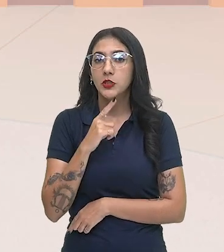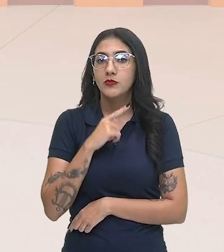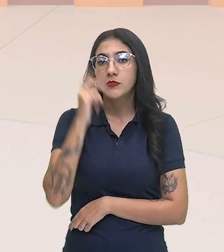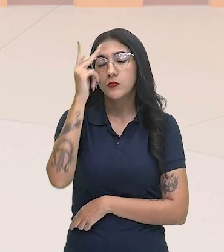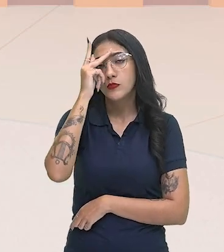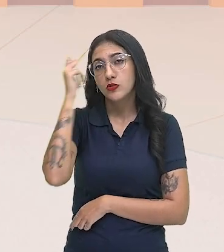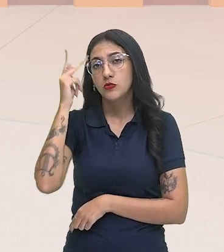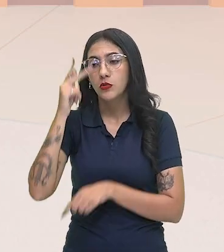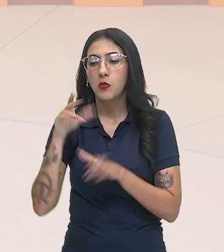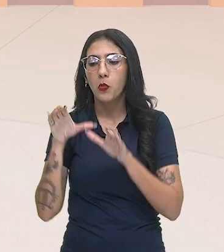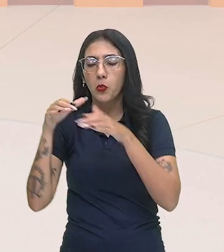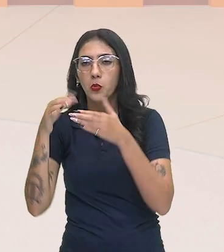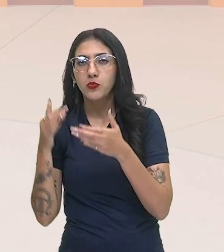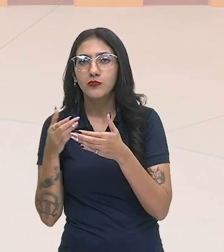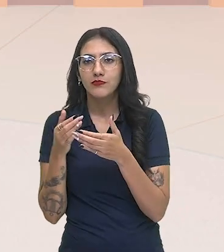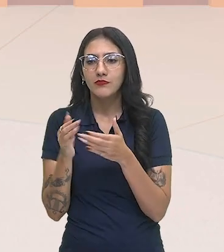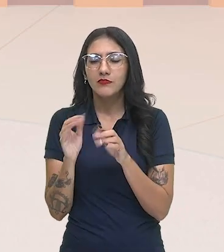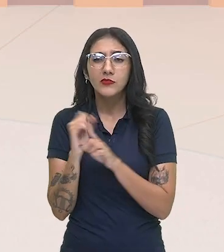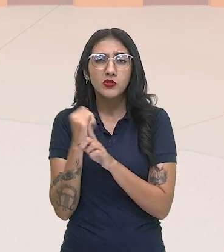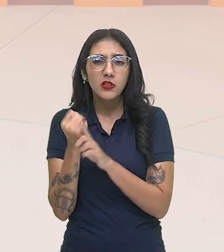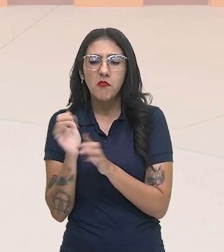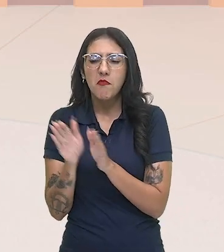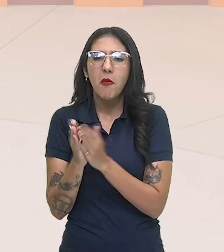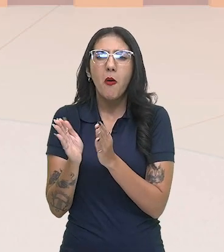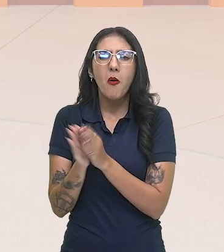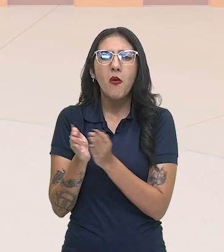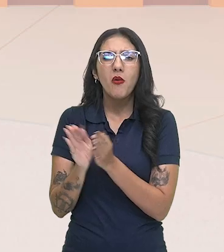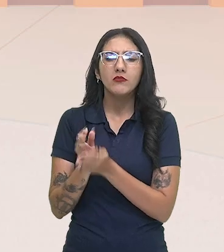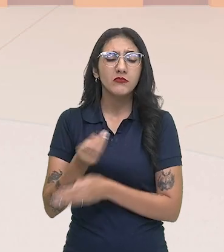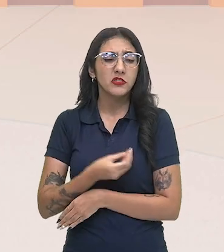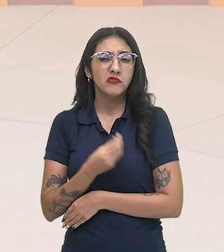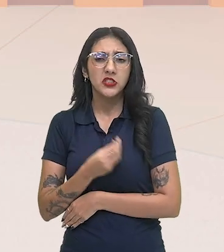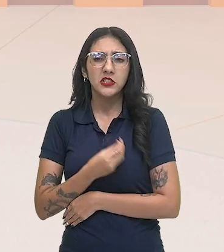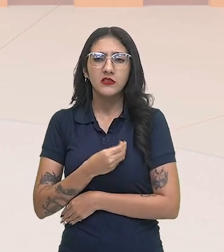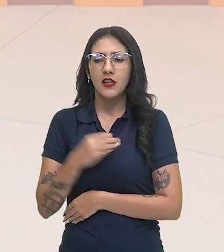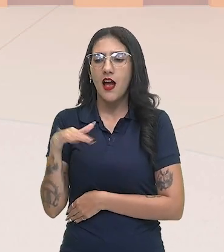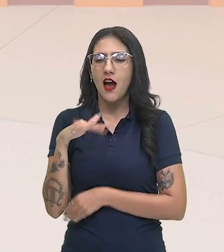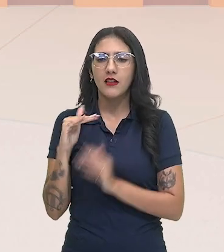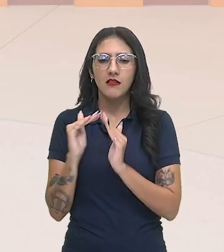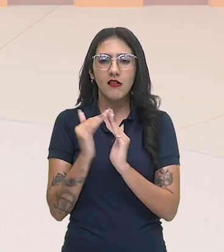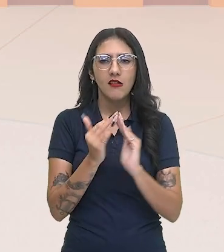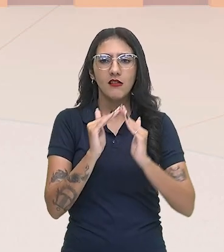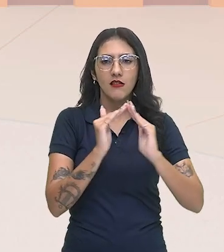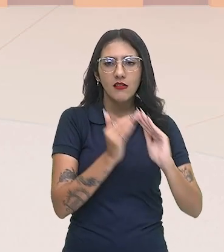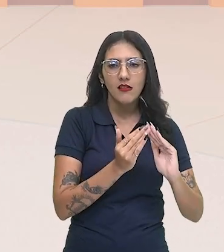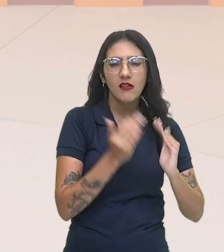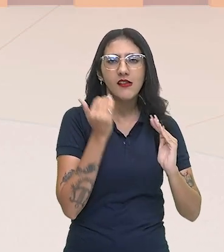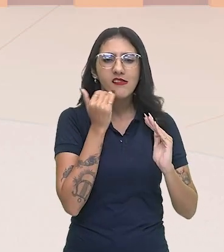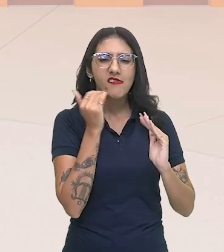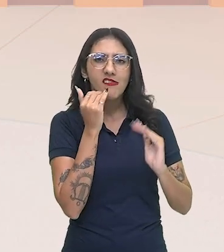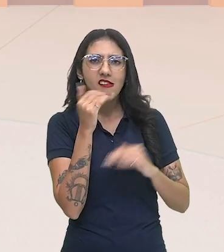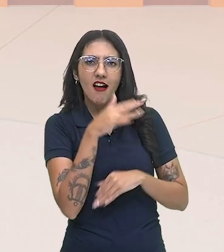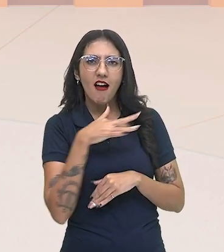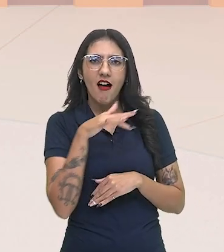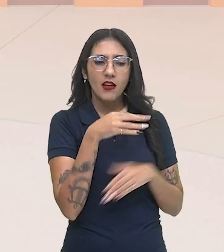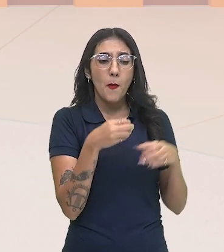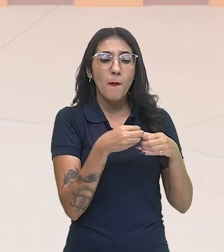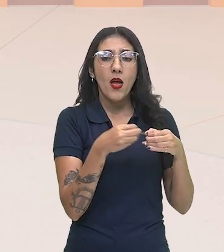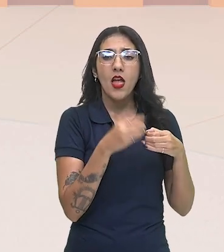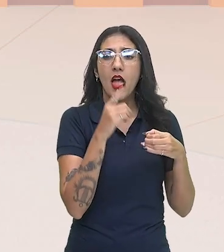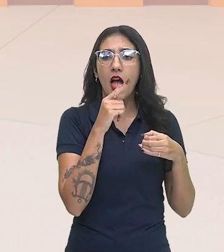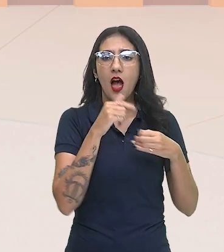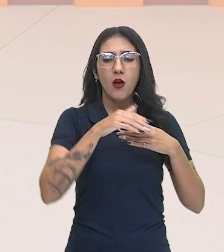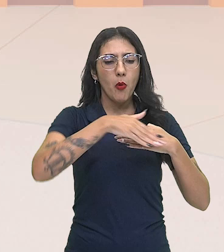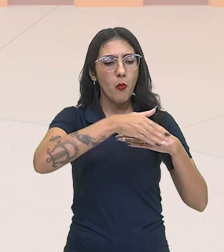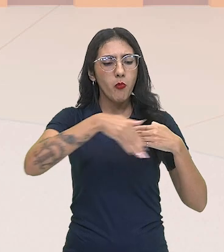população pobre que viviam em cabanas à beira dos rios e que essas